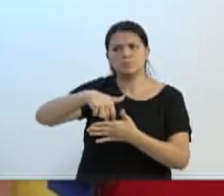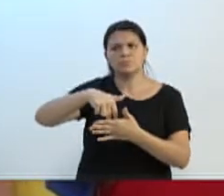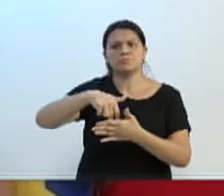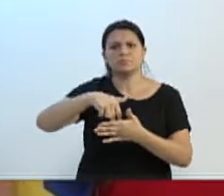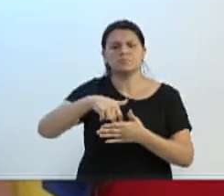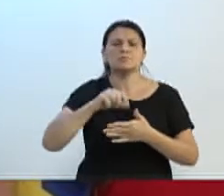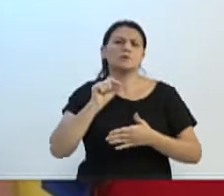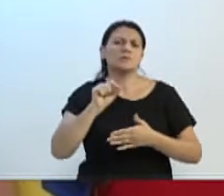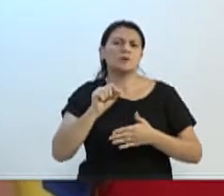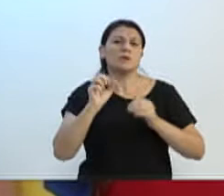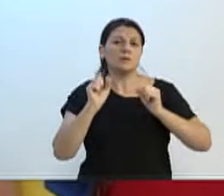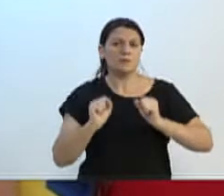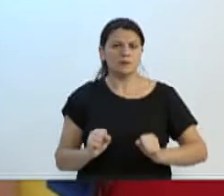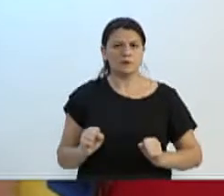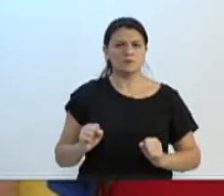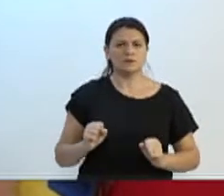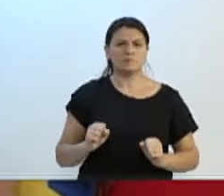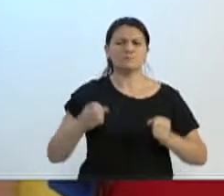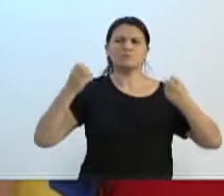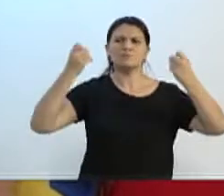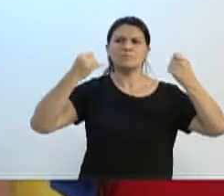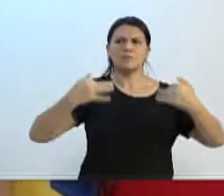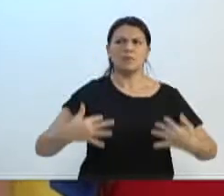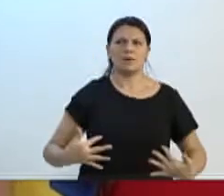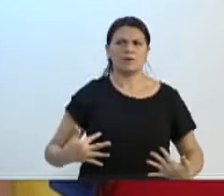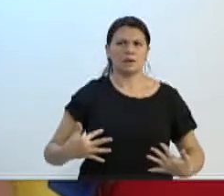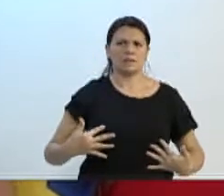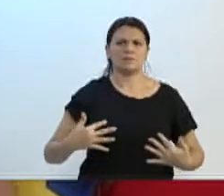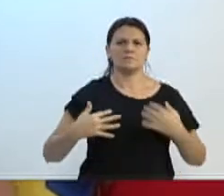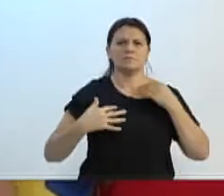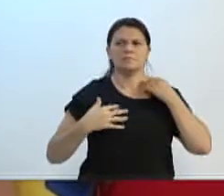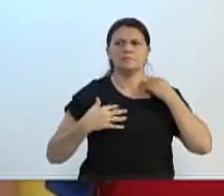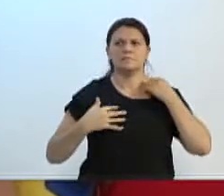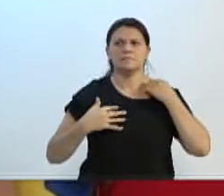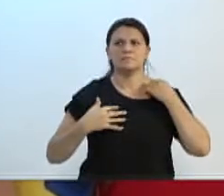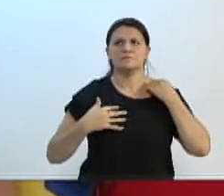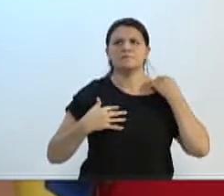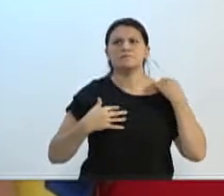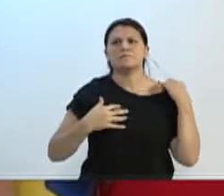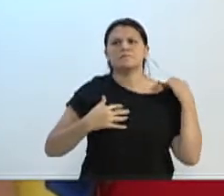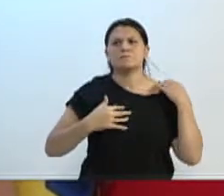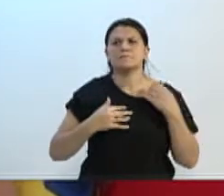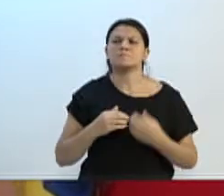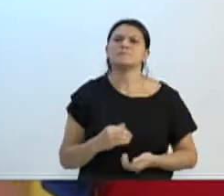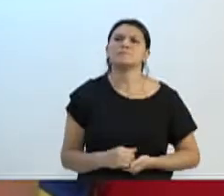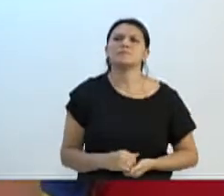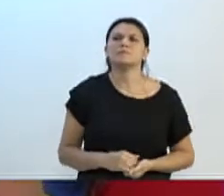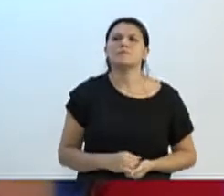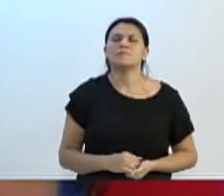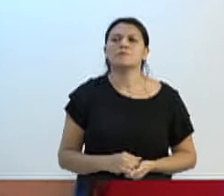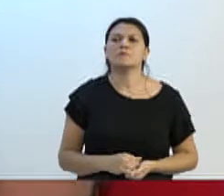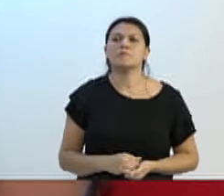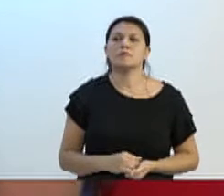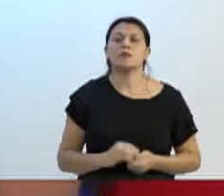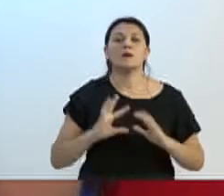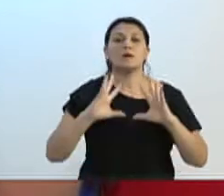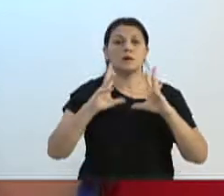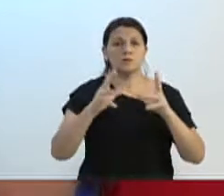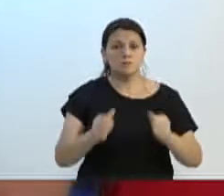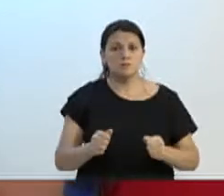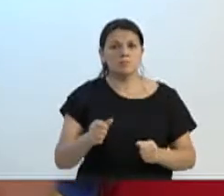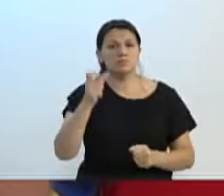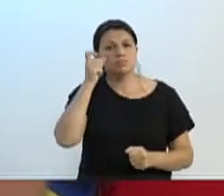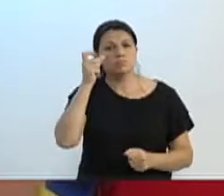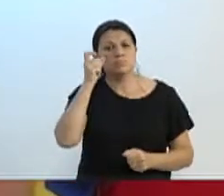para que possamos fazer alguns esclarecimentos e reivindicação. A todos que nos acompanham pela TVL, boa